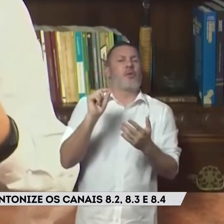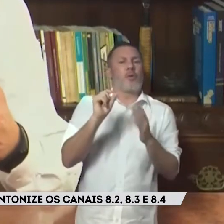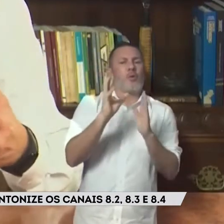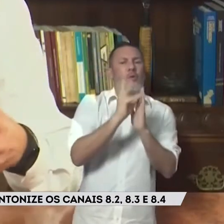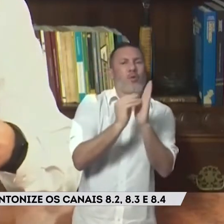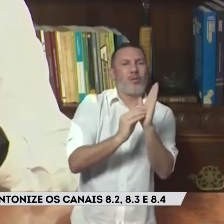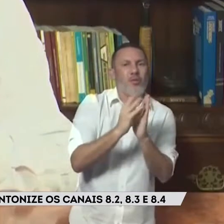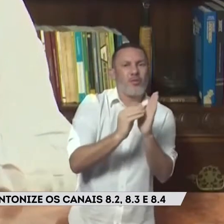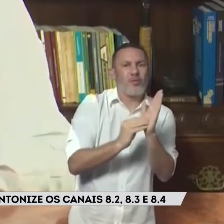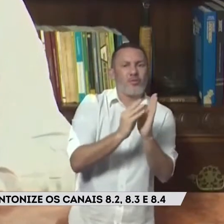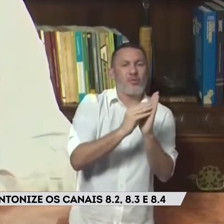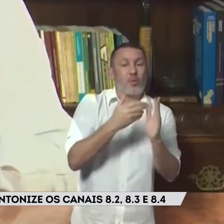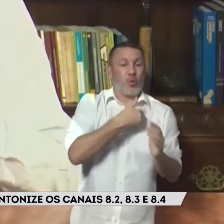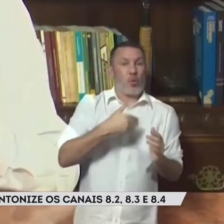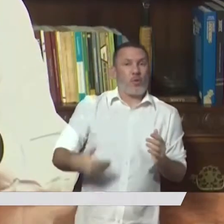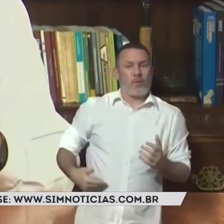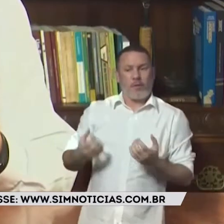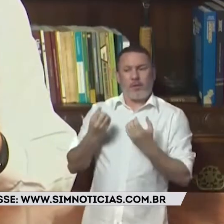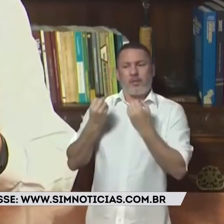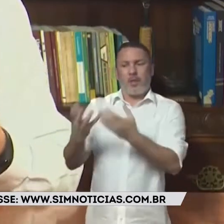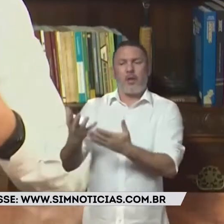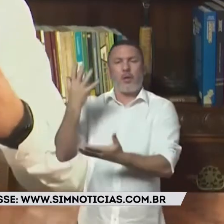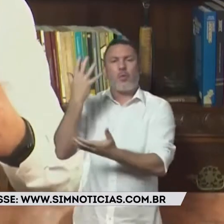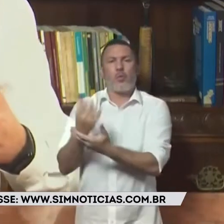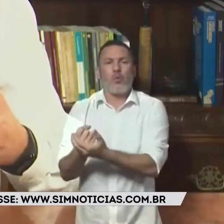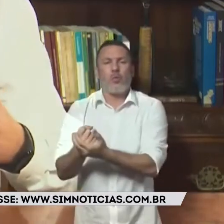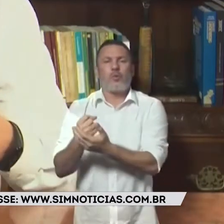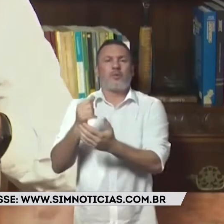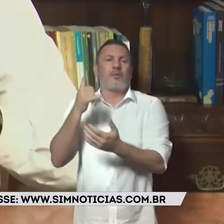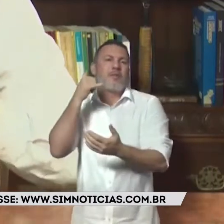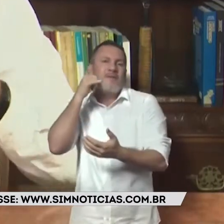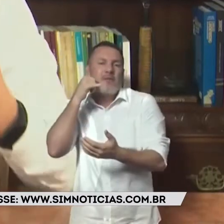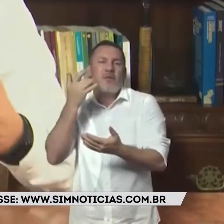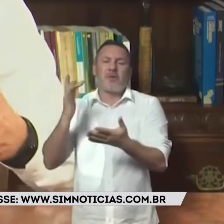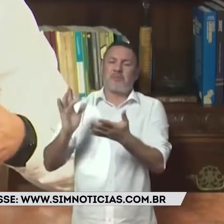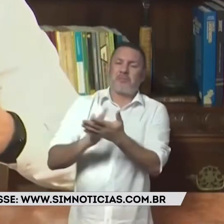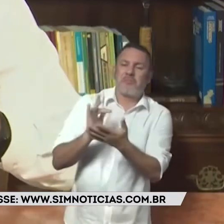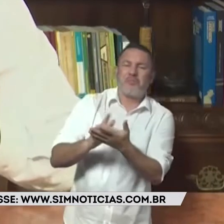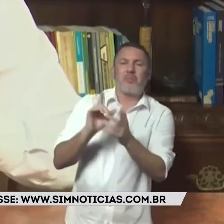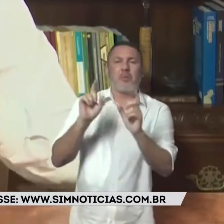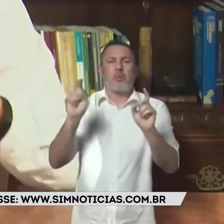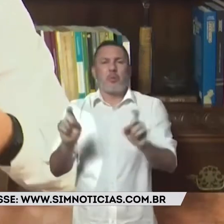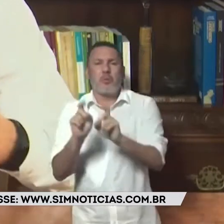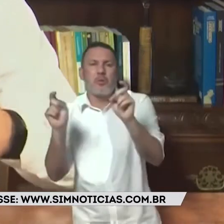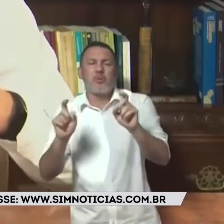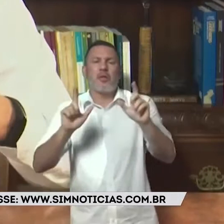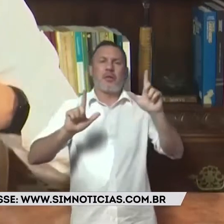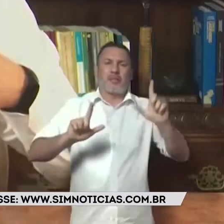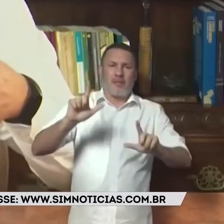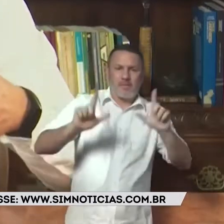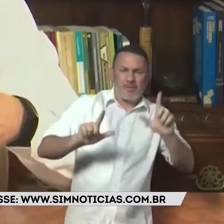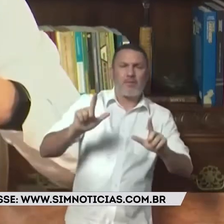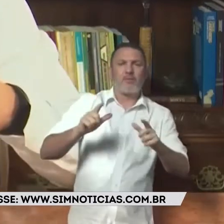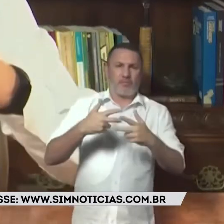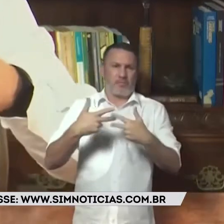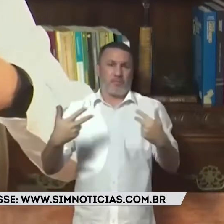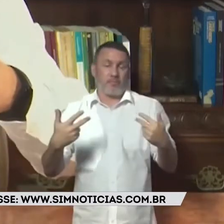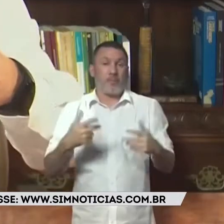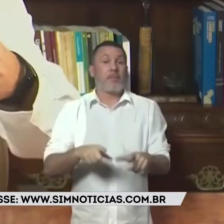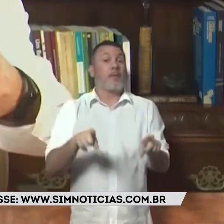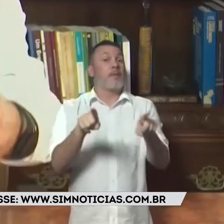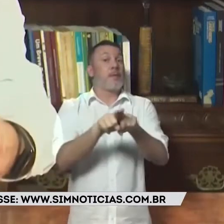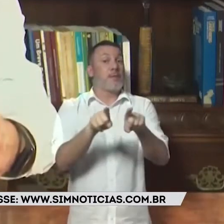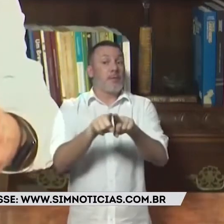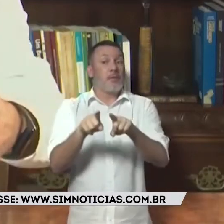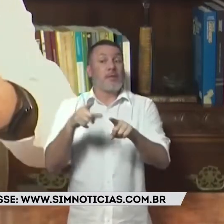do aplicativo e de outros meios, né, tecnológicos. Também a equipe gestora da escola faz